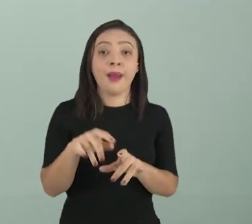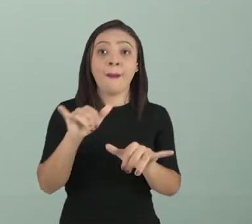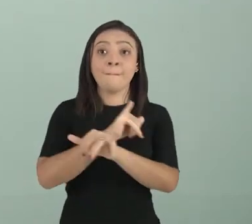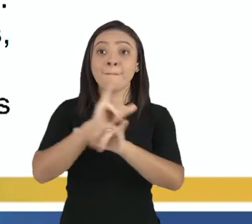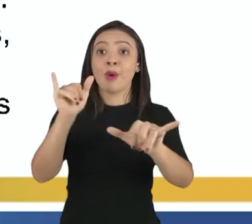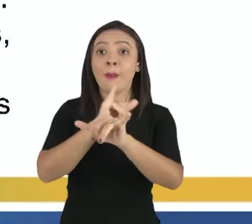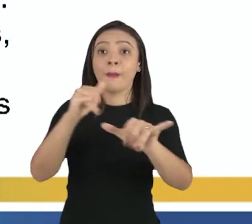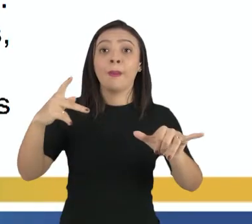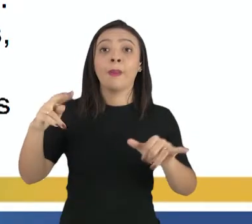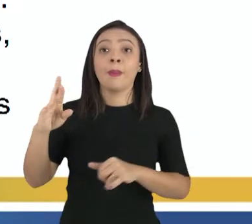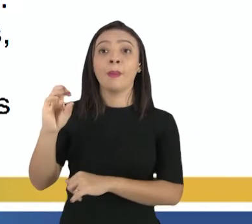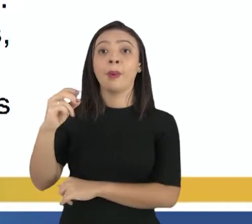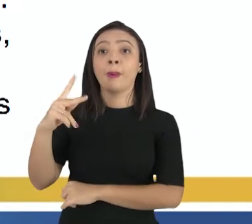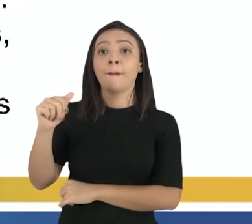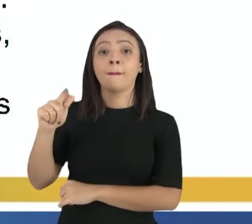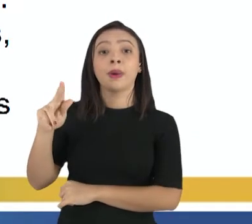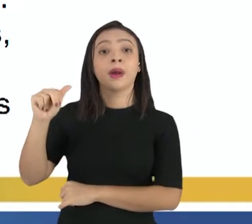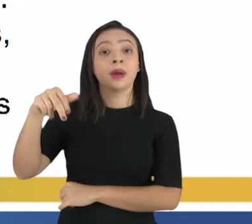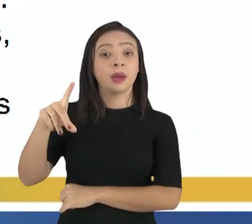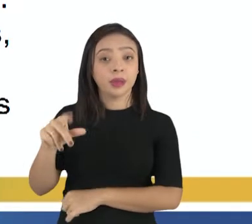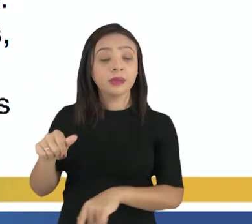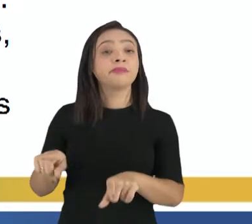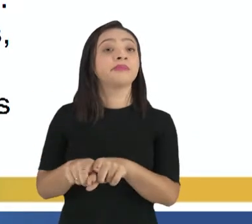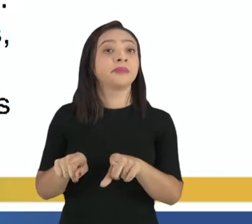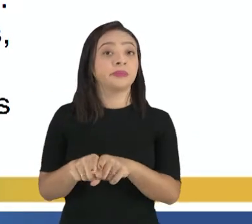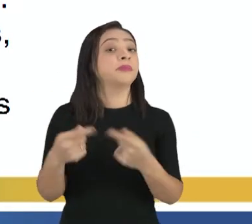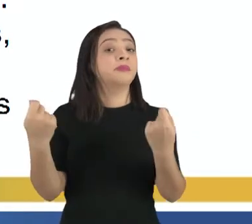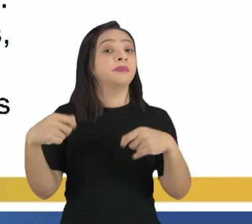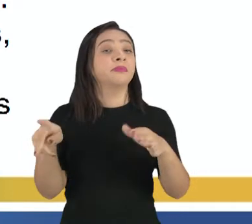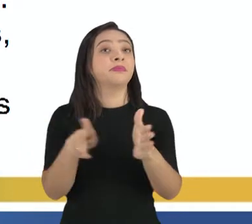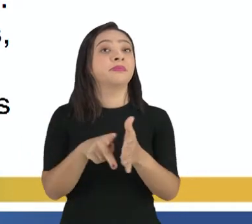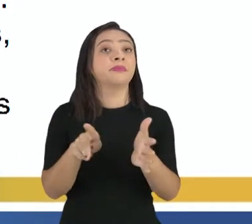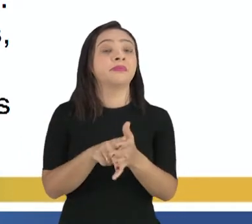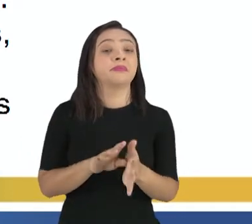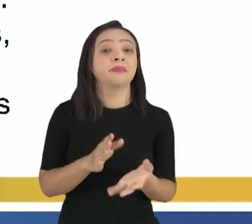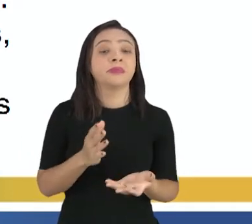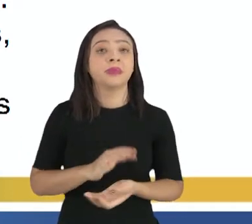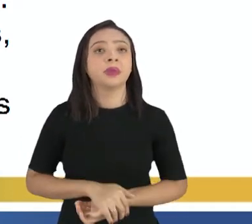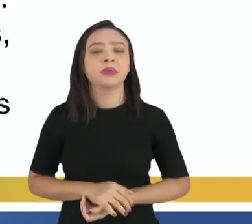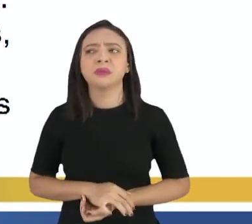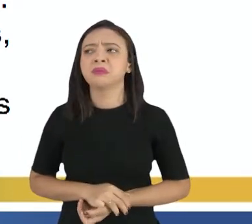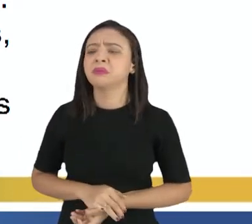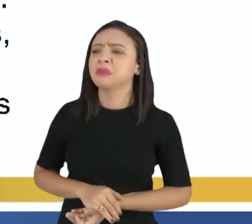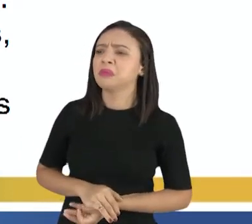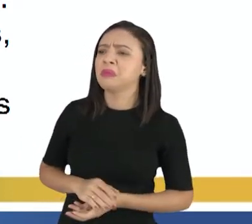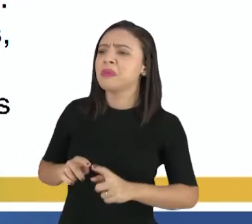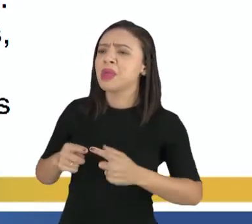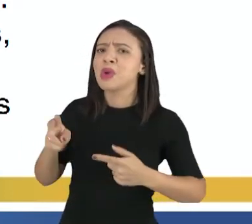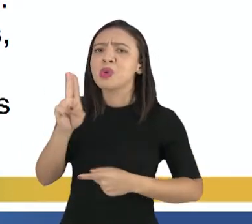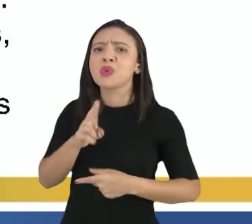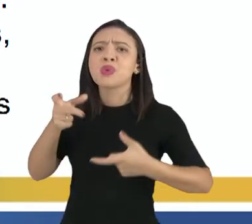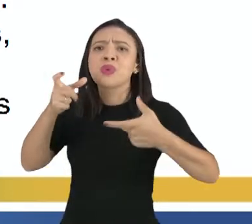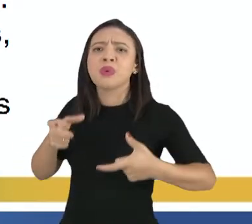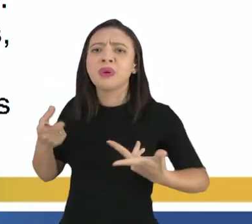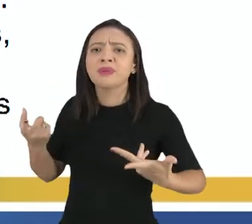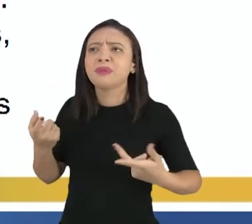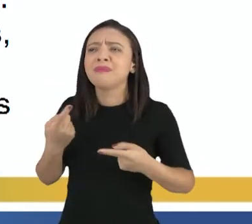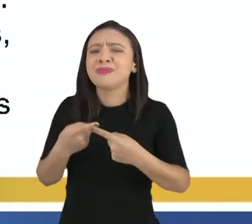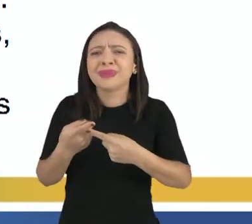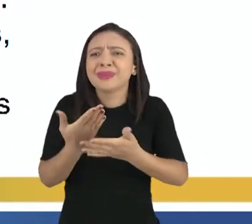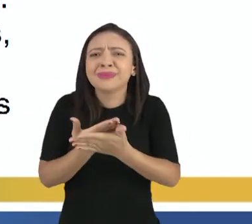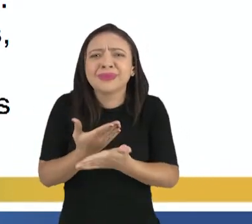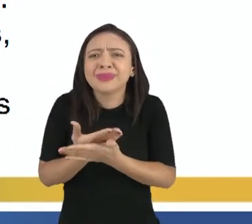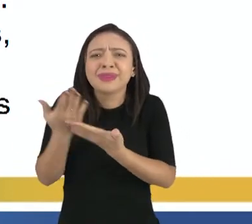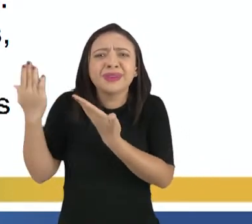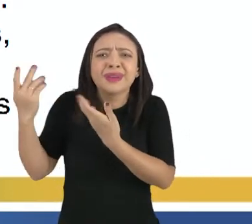propagandas as propagandas também se encaixam vai então eu perceber o que que a Mas onde é que eu vou utilizar isso para quê que eu estou